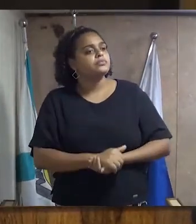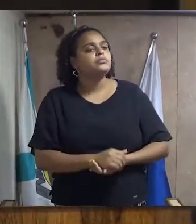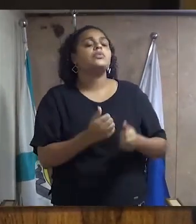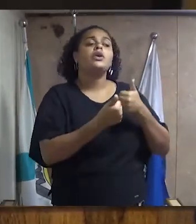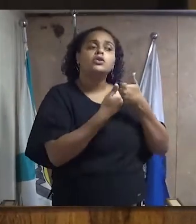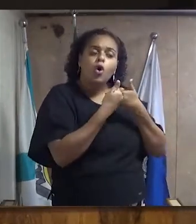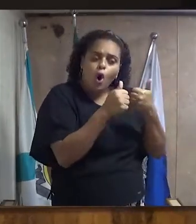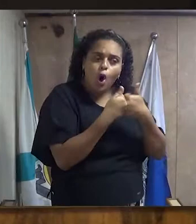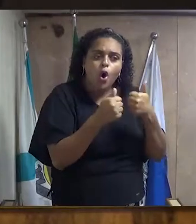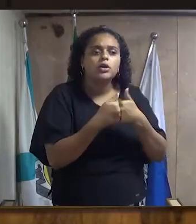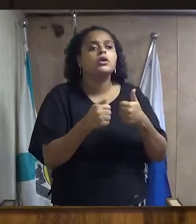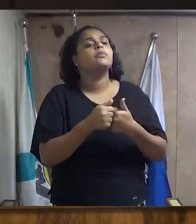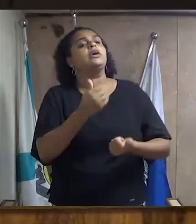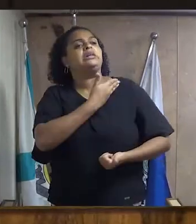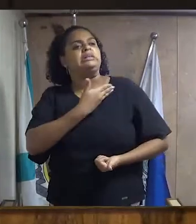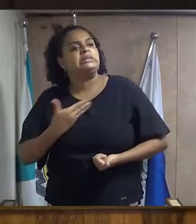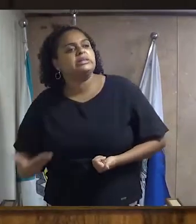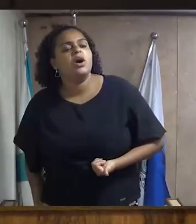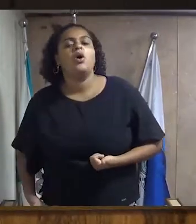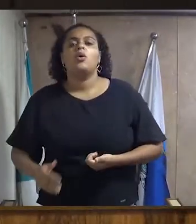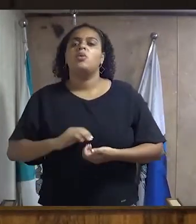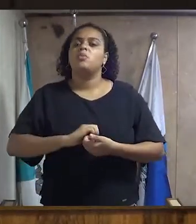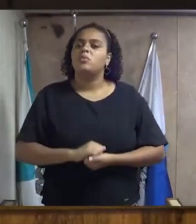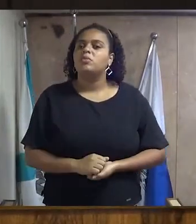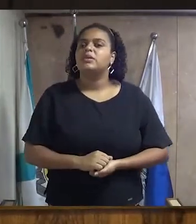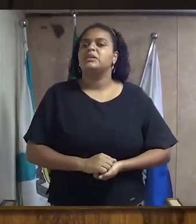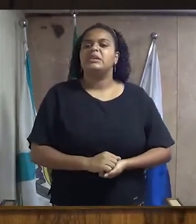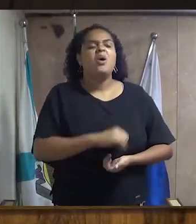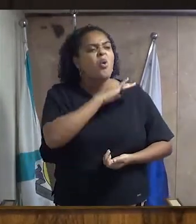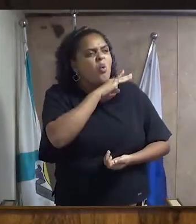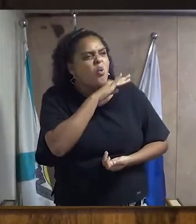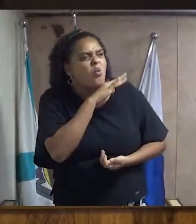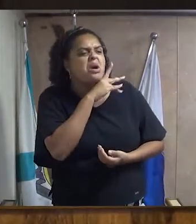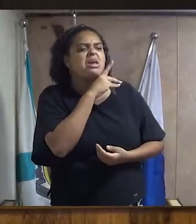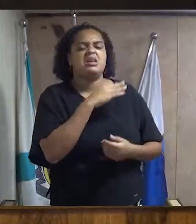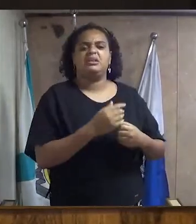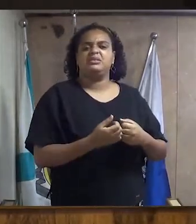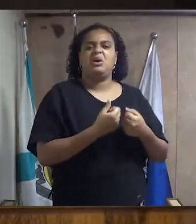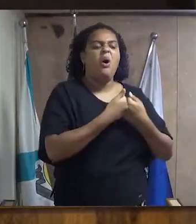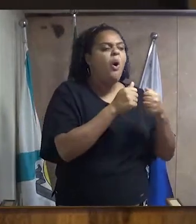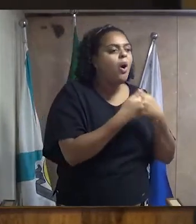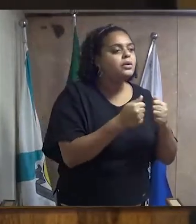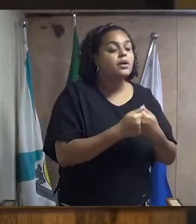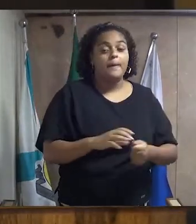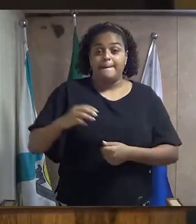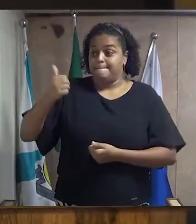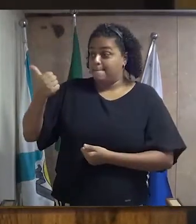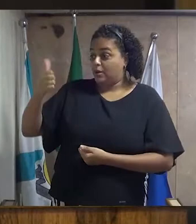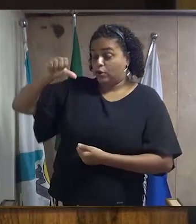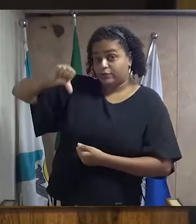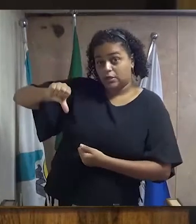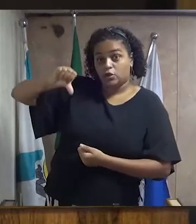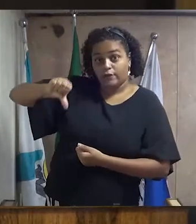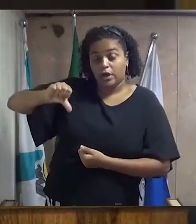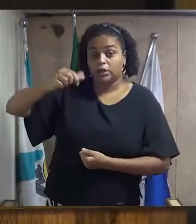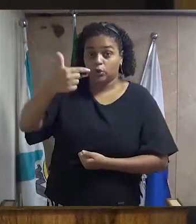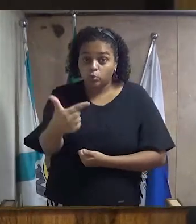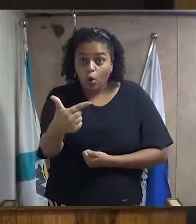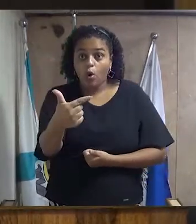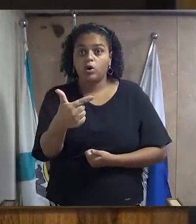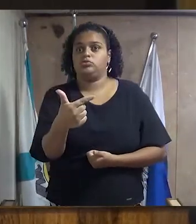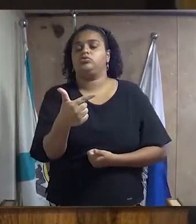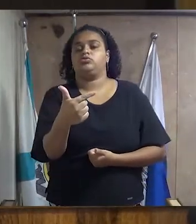transporte público se arrasta aqui, o Júlio Wilson, sucateado há muito tempo, porque desde 1992, não abre